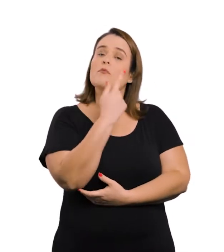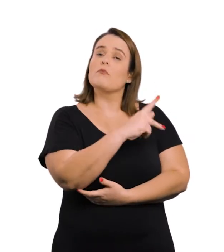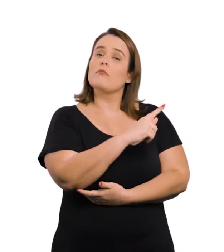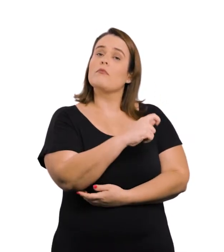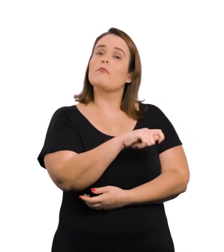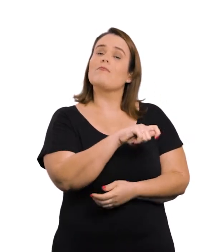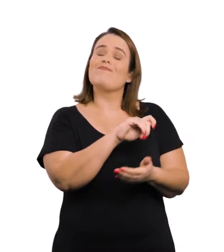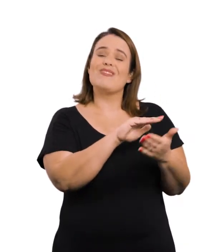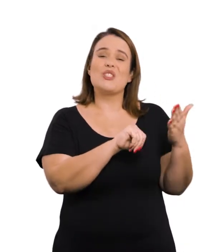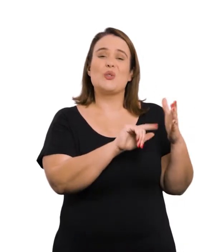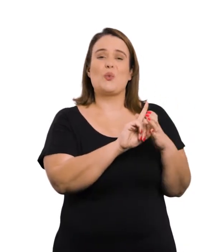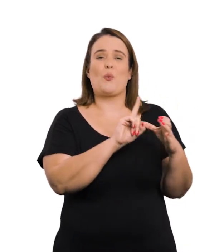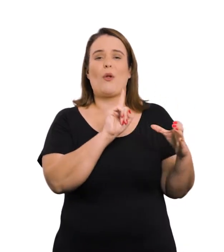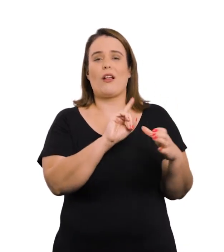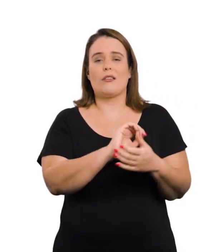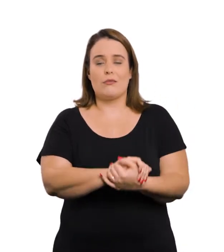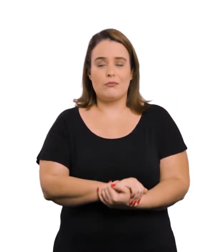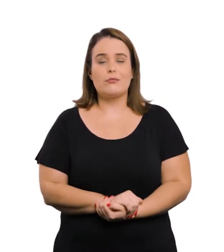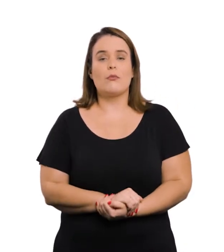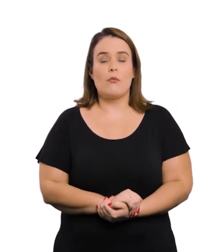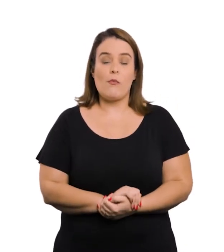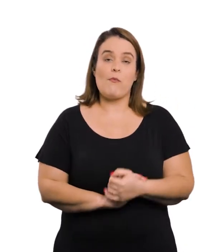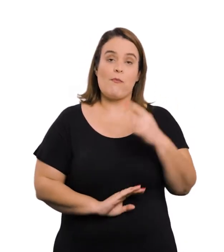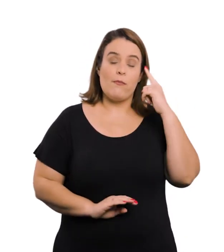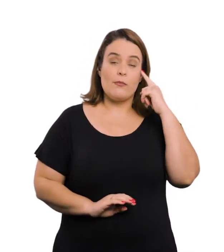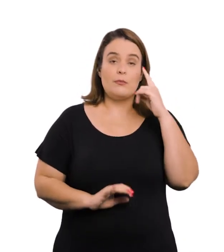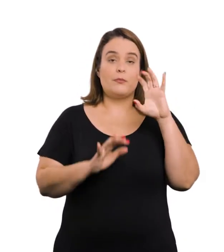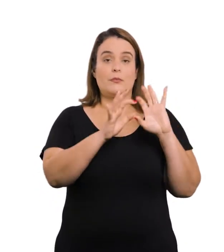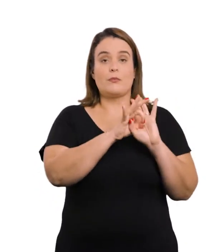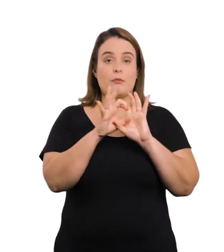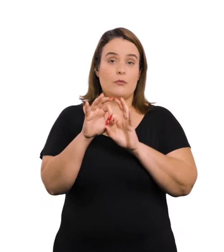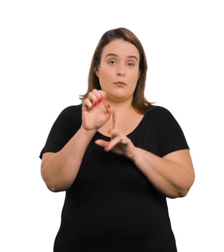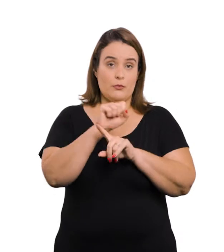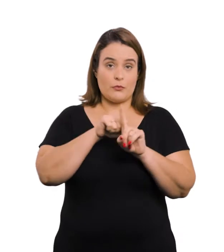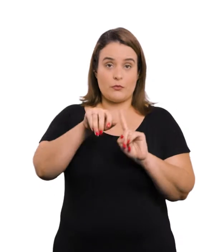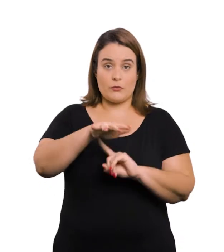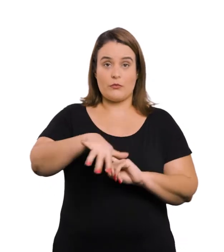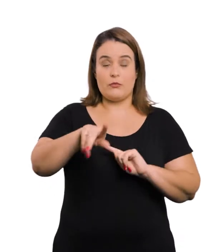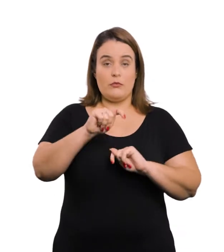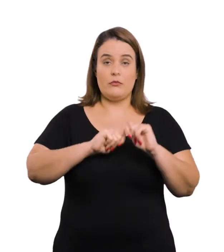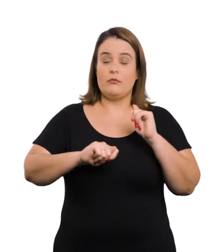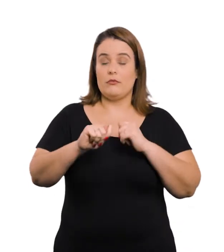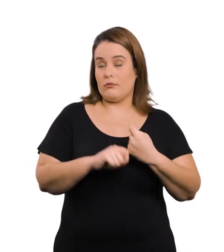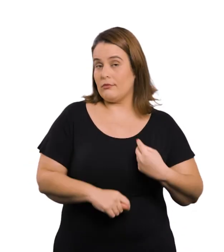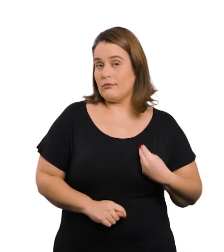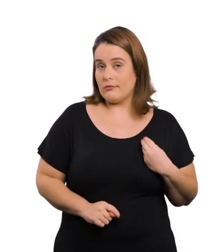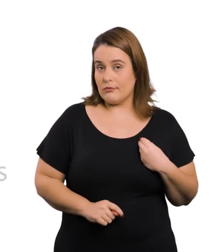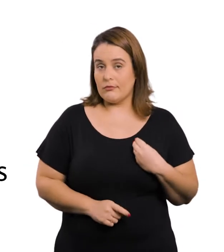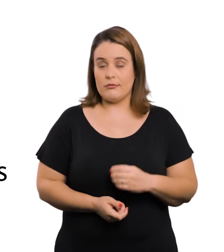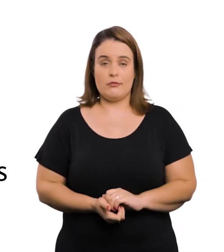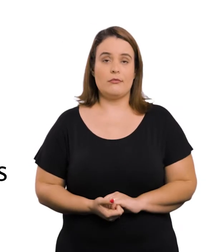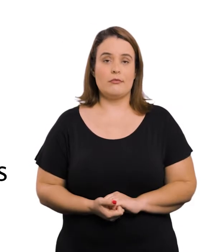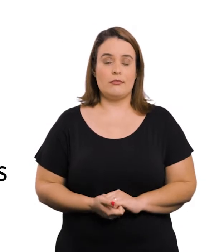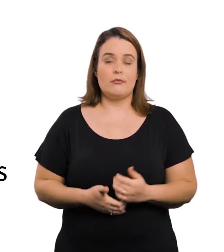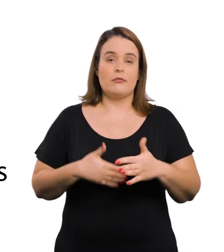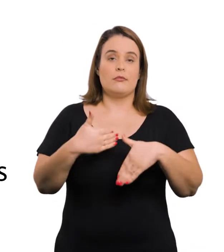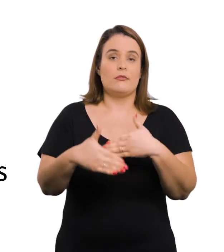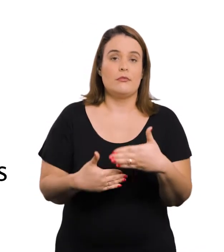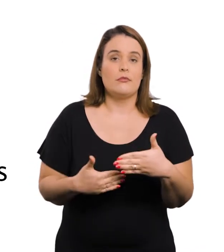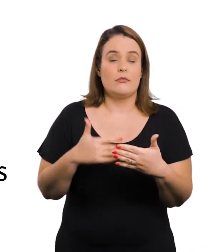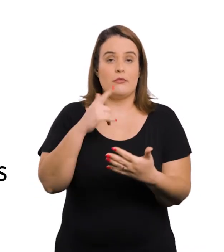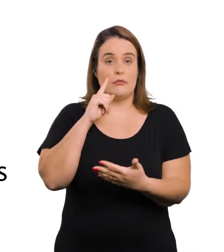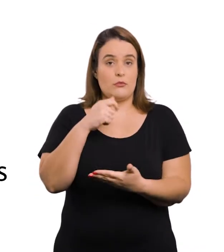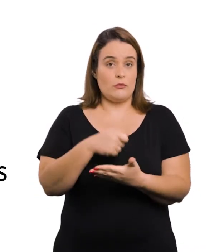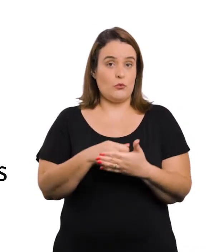perfil tende a excluí-los ainda mais, se considerarmos o contexto socioeconômico em que vivem. O processo